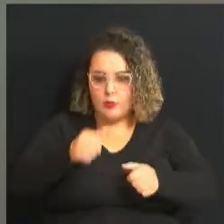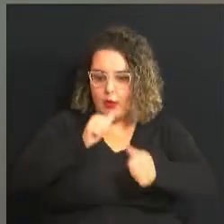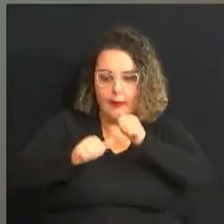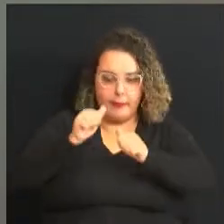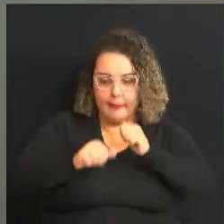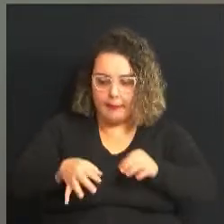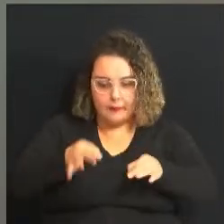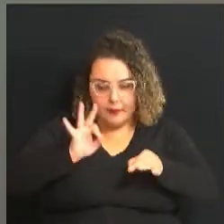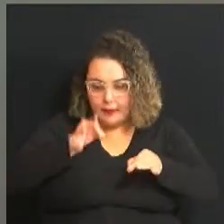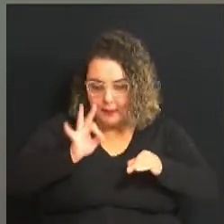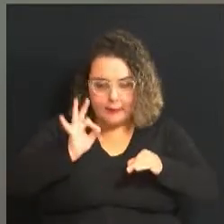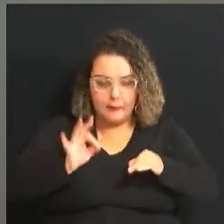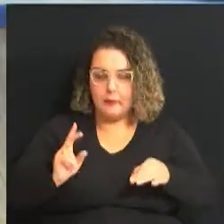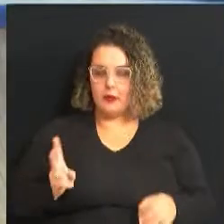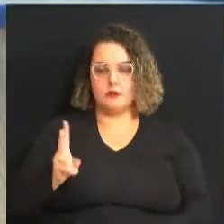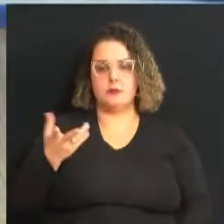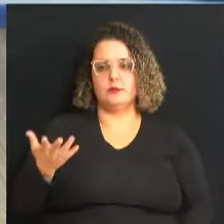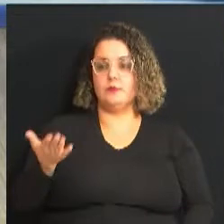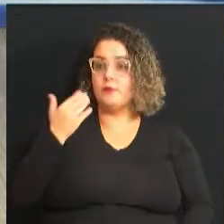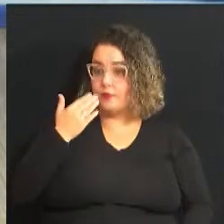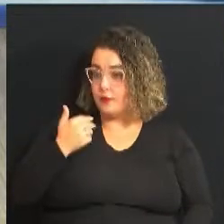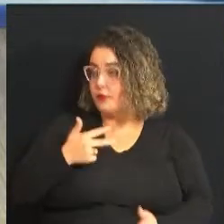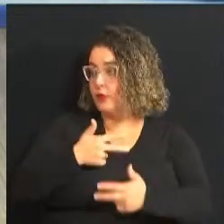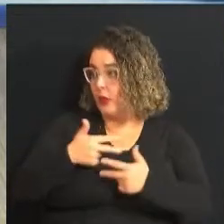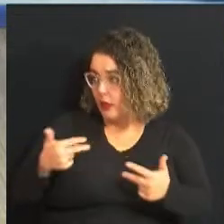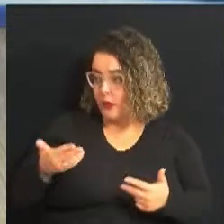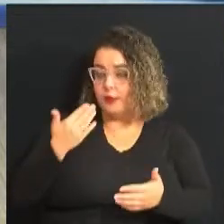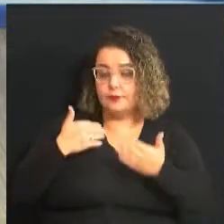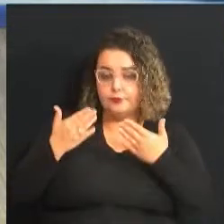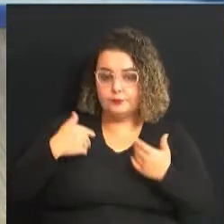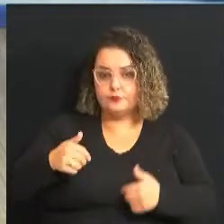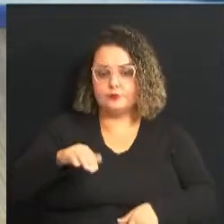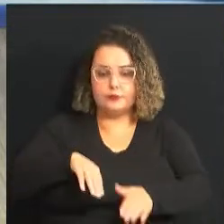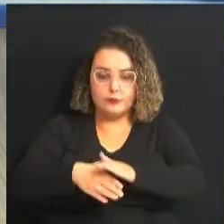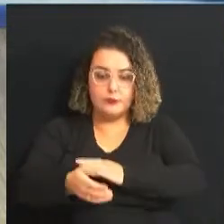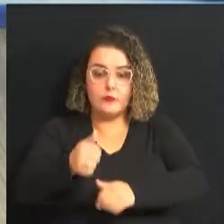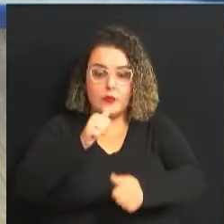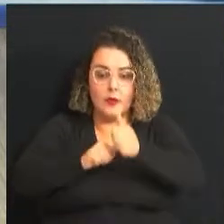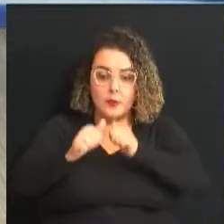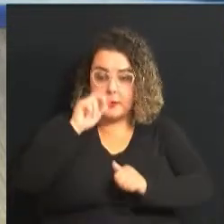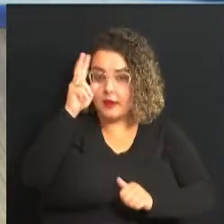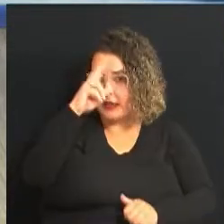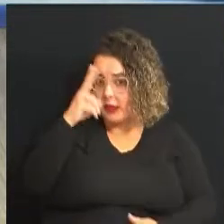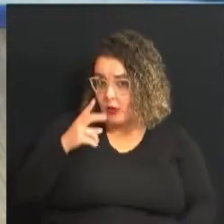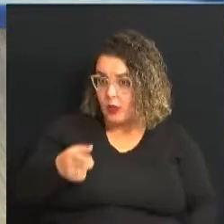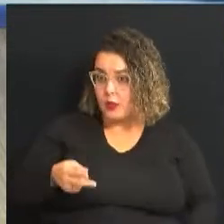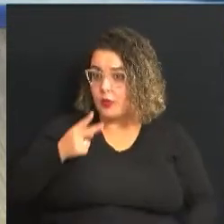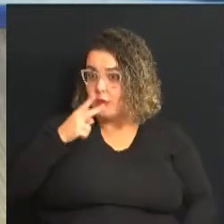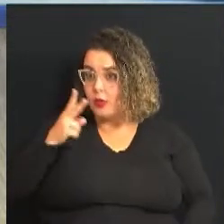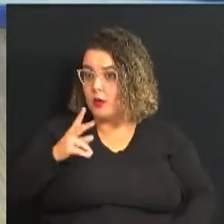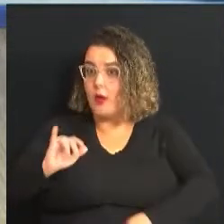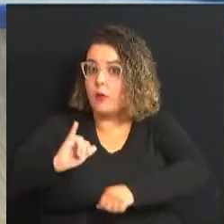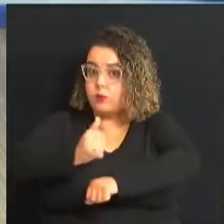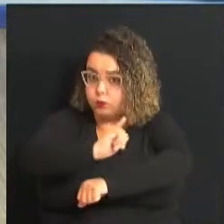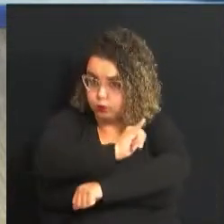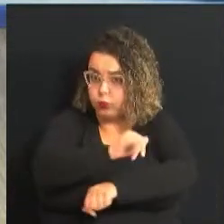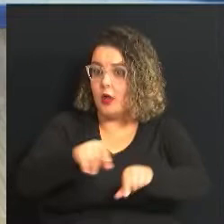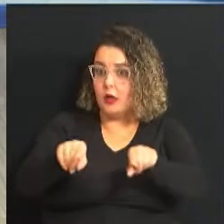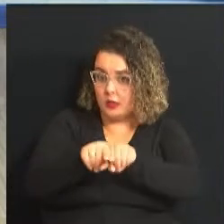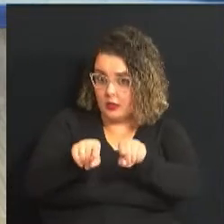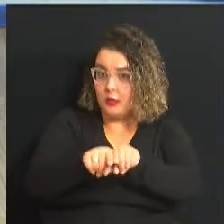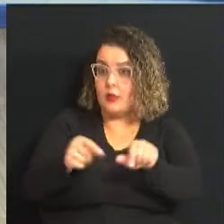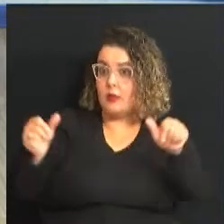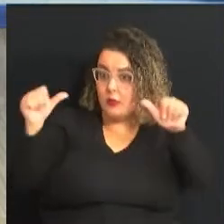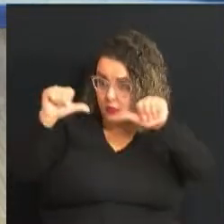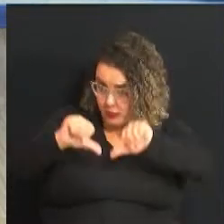algumas alimentações, né, de alguns hábitos como a bebida alcoólica, o tabagismo. Doutor, obesidade também pode prejudicar